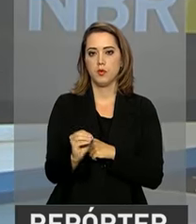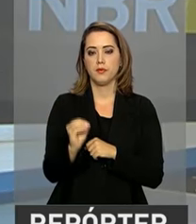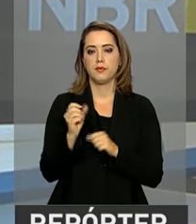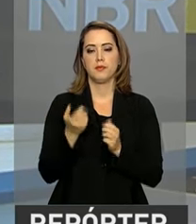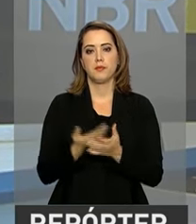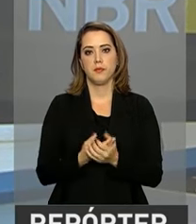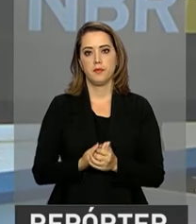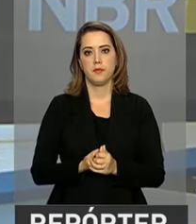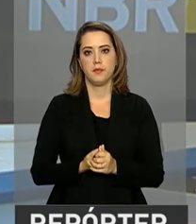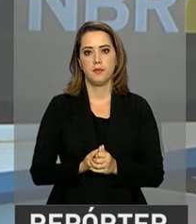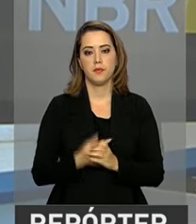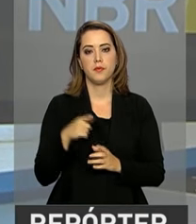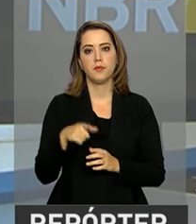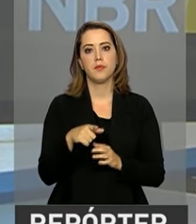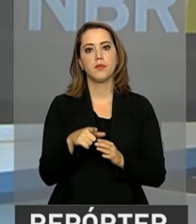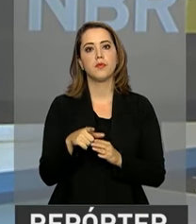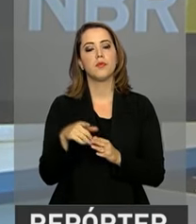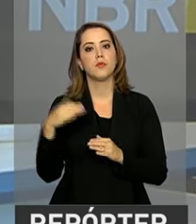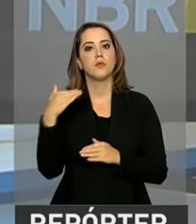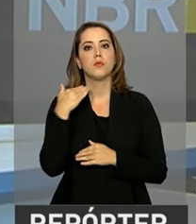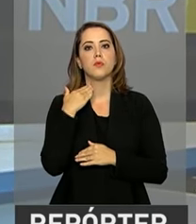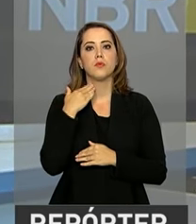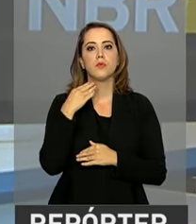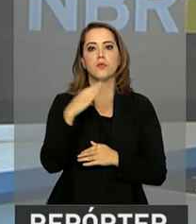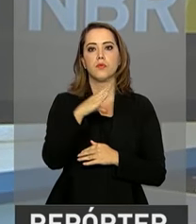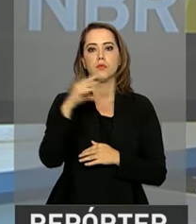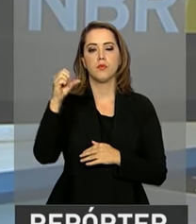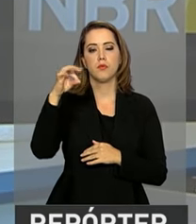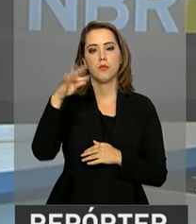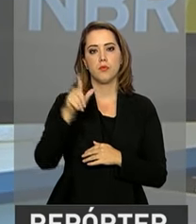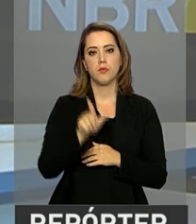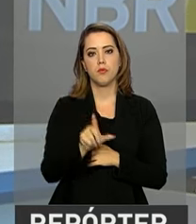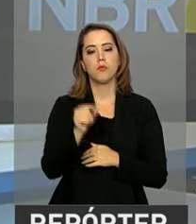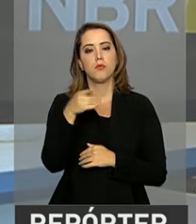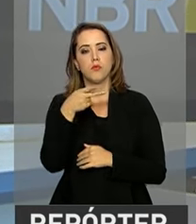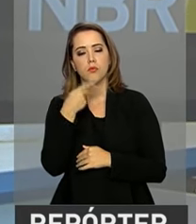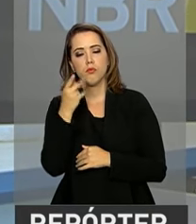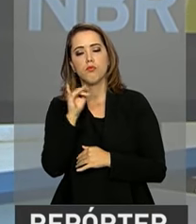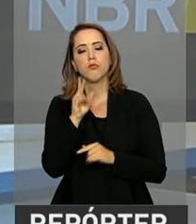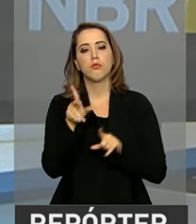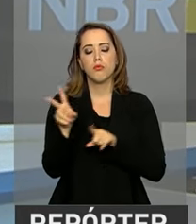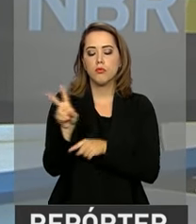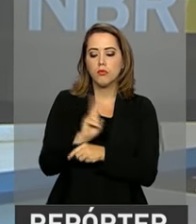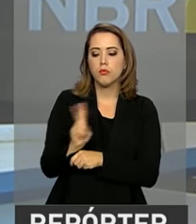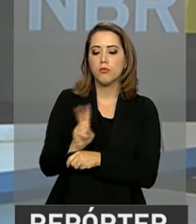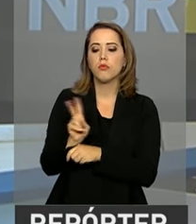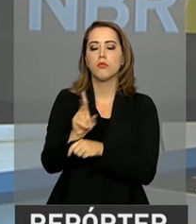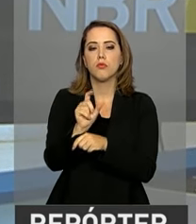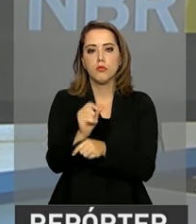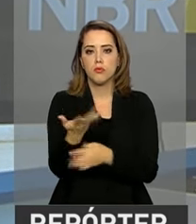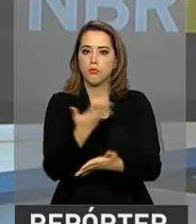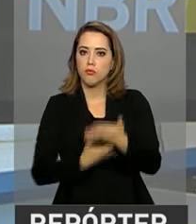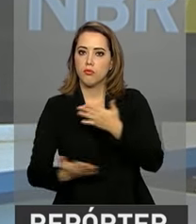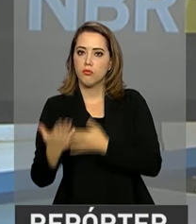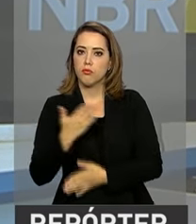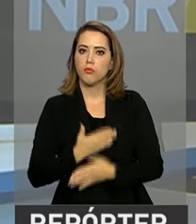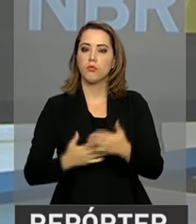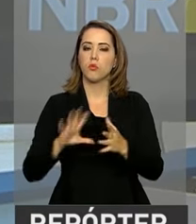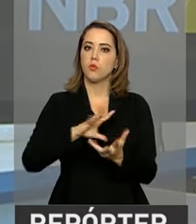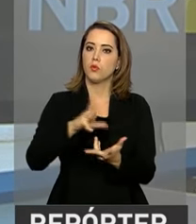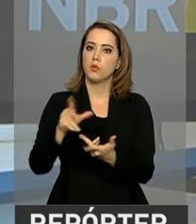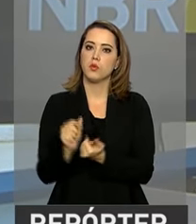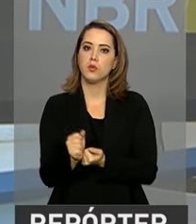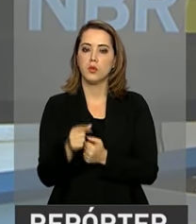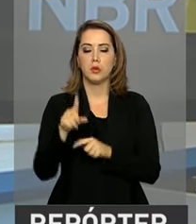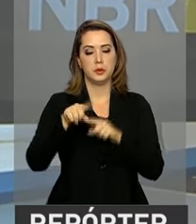Neto e o banco central informou que está monitorando o mercado internacional depois da decisão dos britânicos